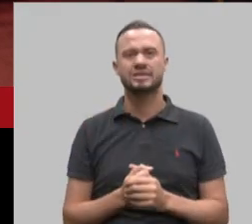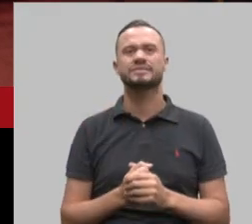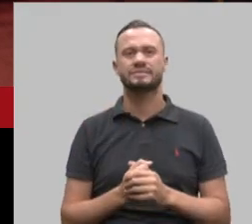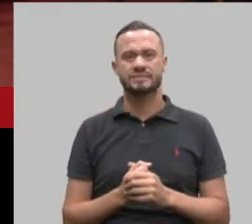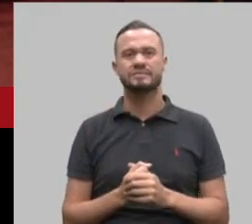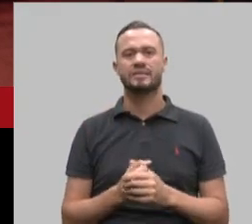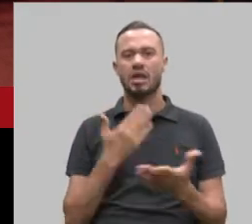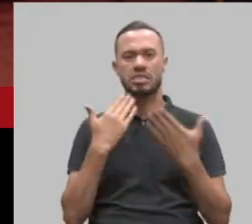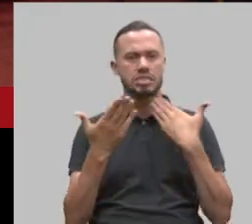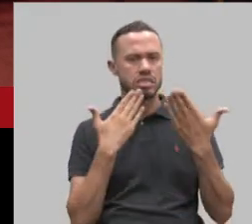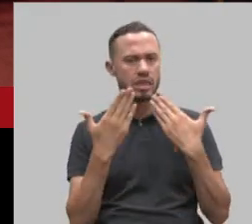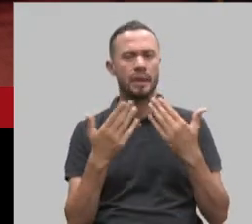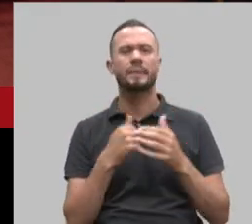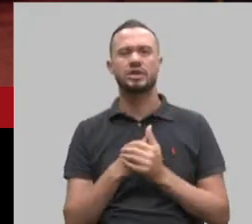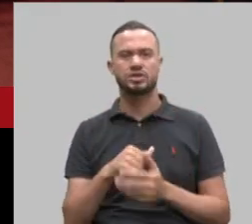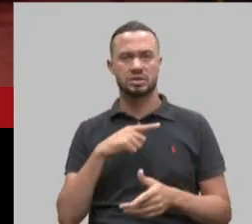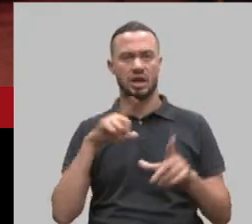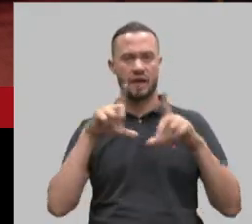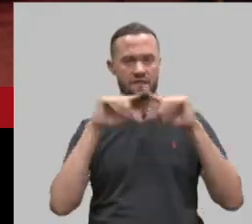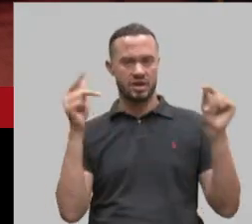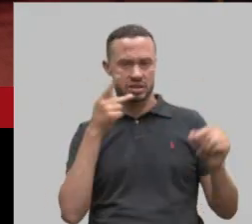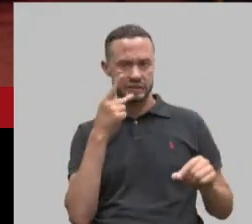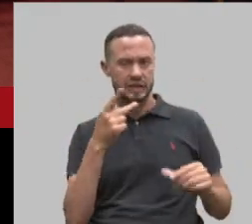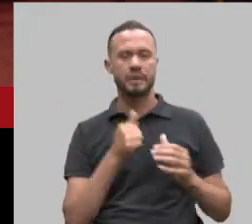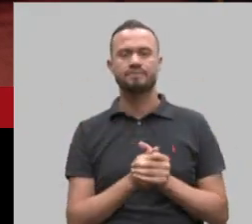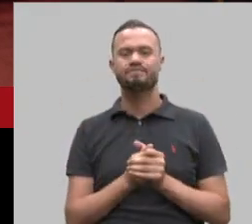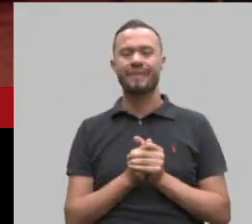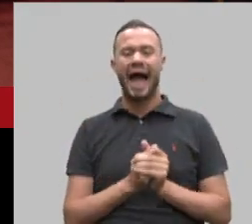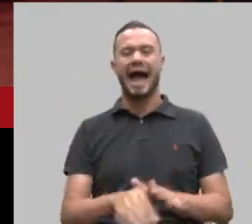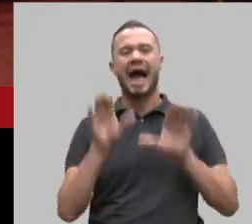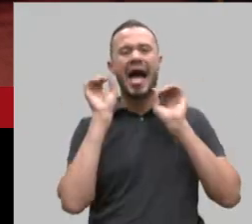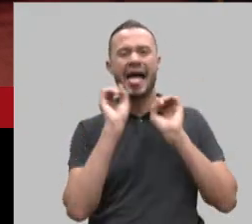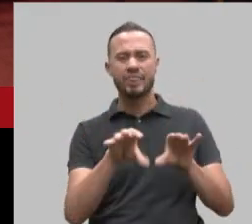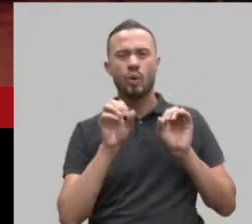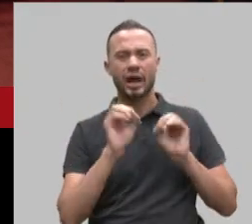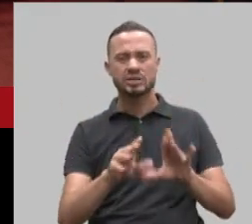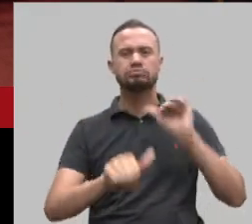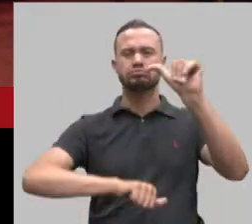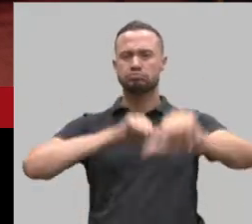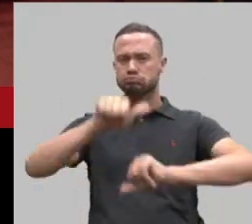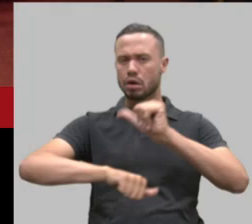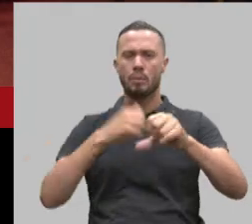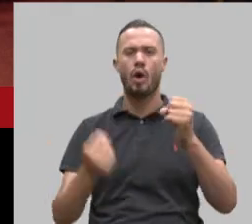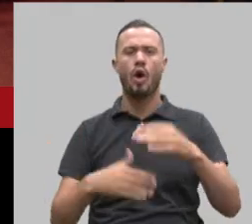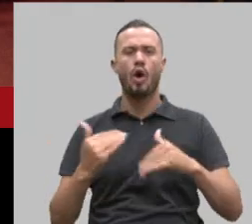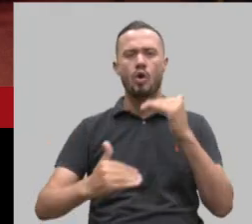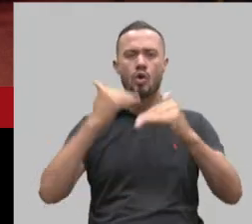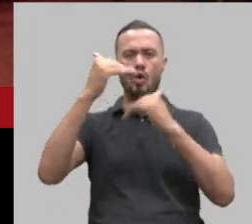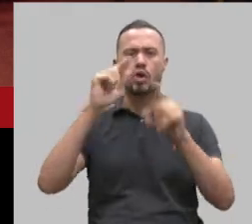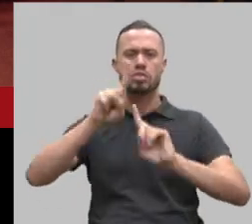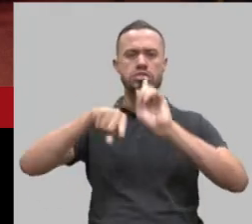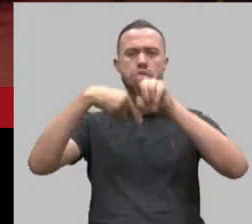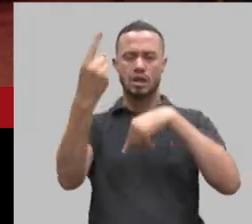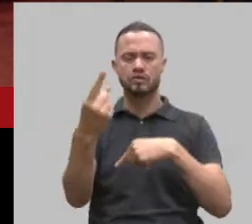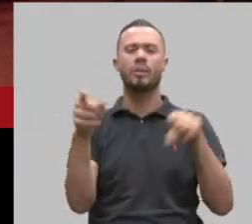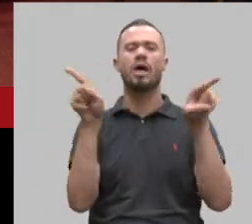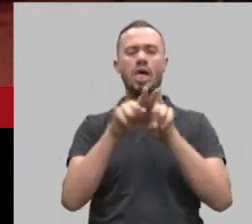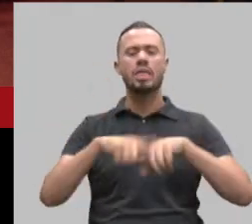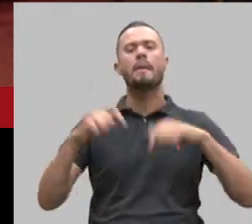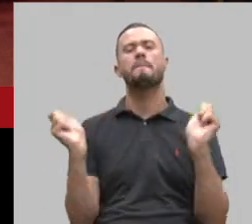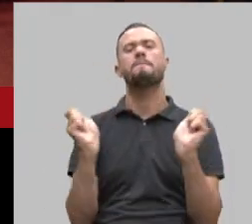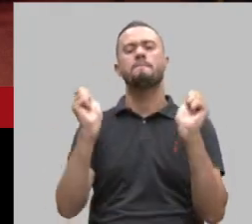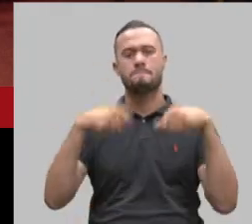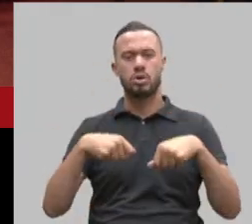debate e vem uma frase que diz a educação conduz a mudanças construções transformações traz possibilidades e